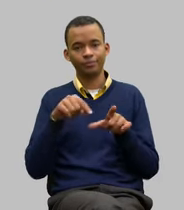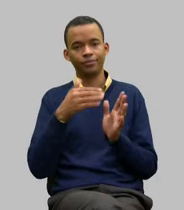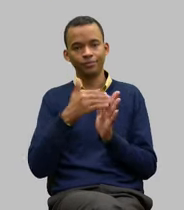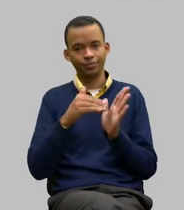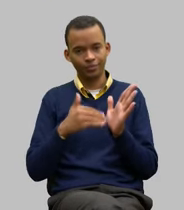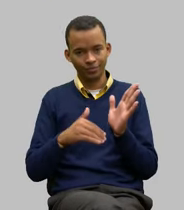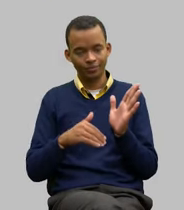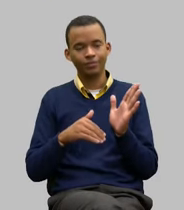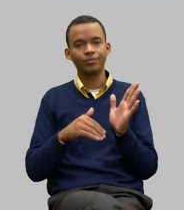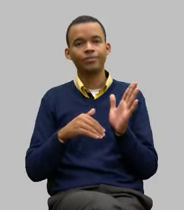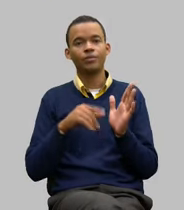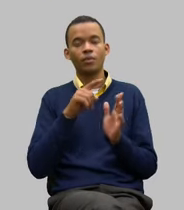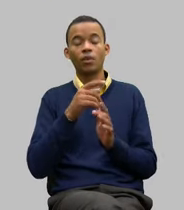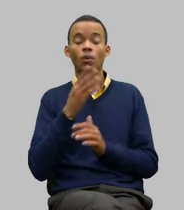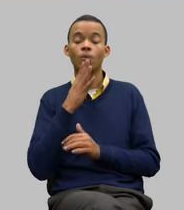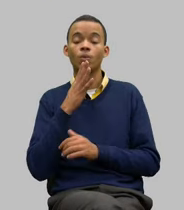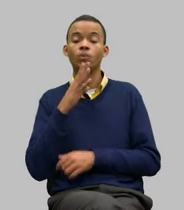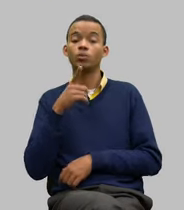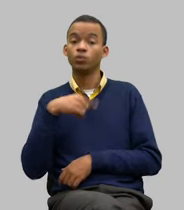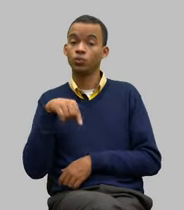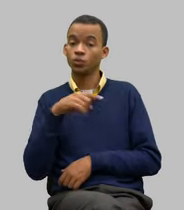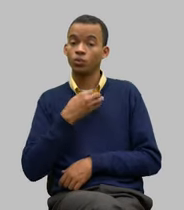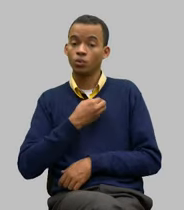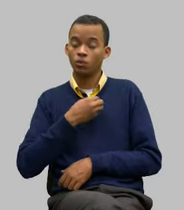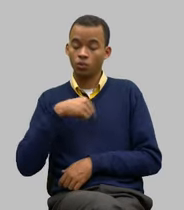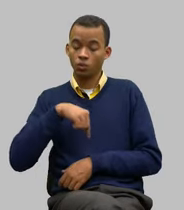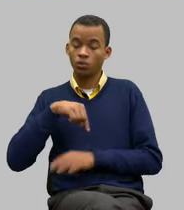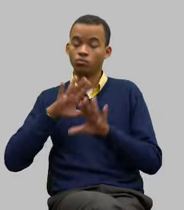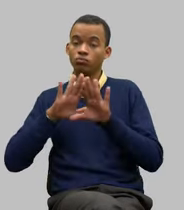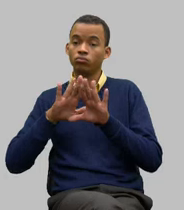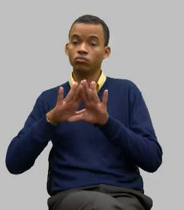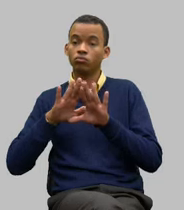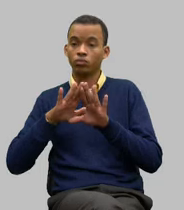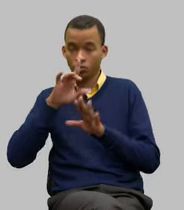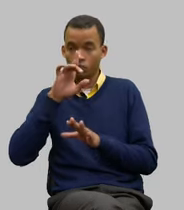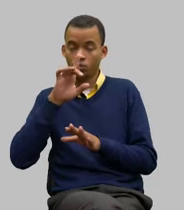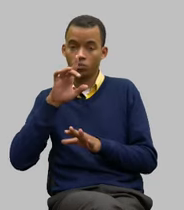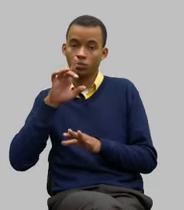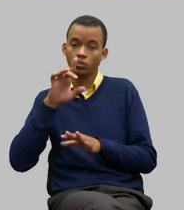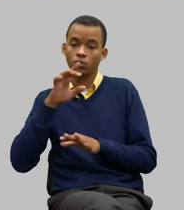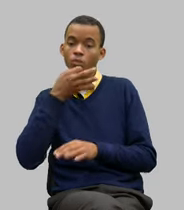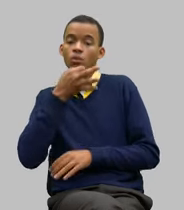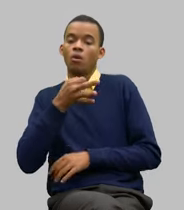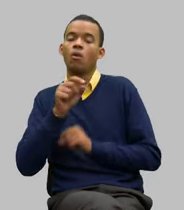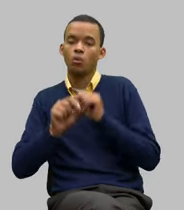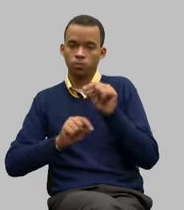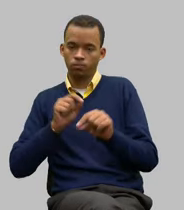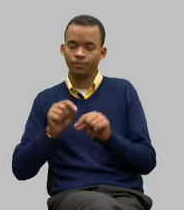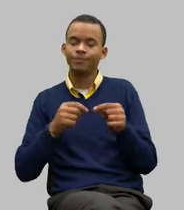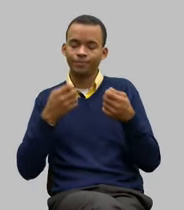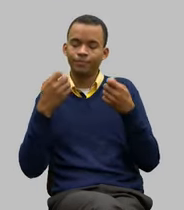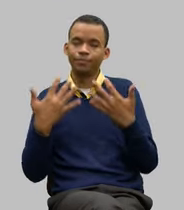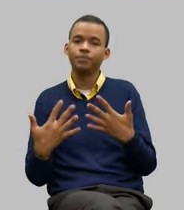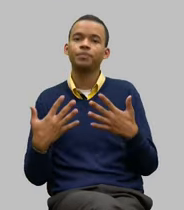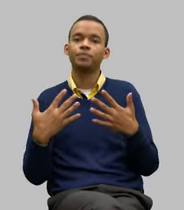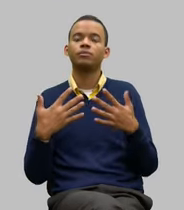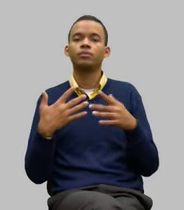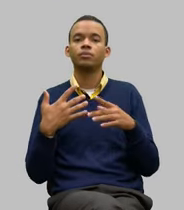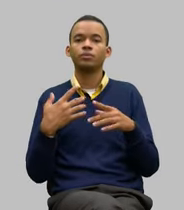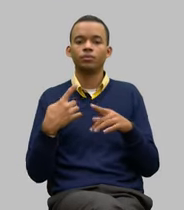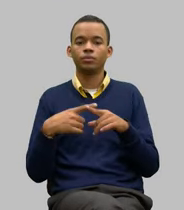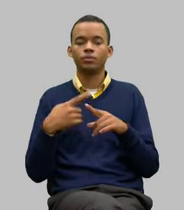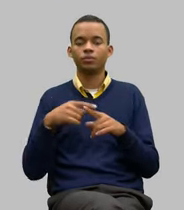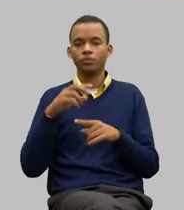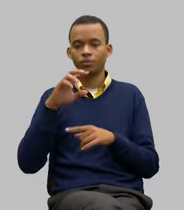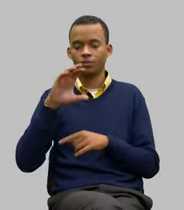conhecer a nossa posição é bom que o senhor conheça a nossa posição eh certa vez eu fui despachar com o Coronel Renato